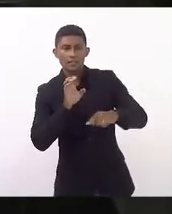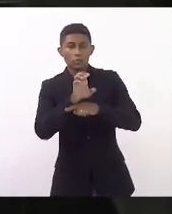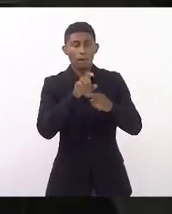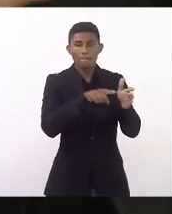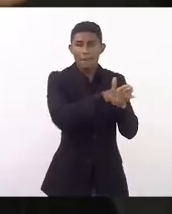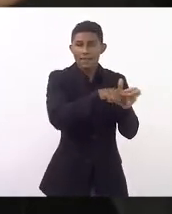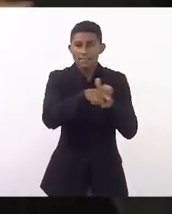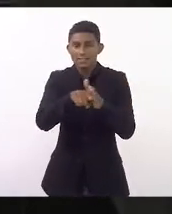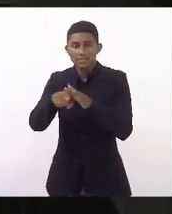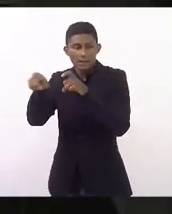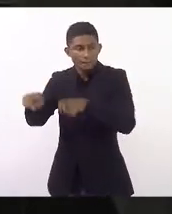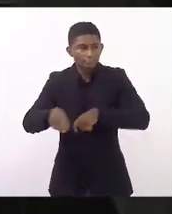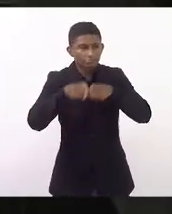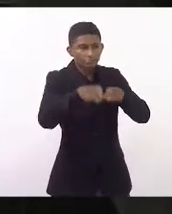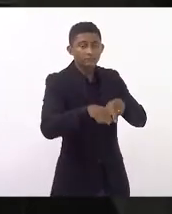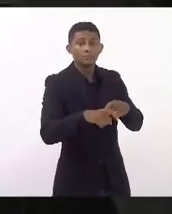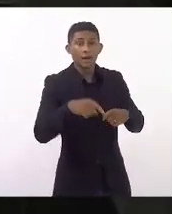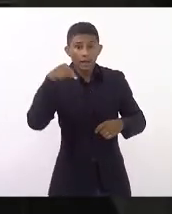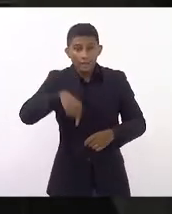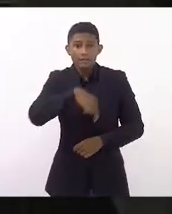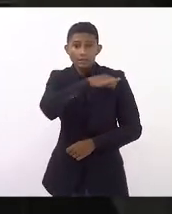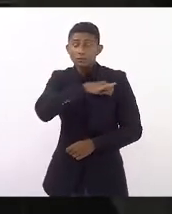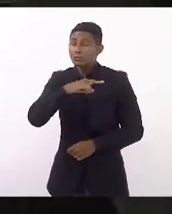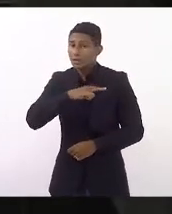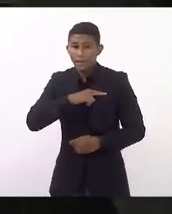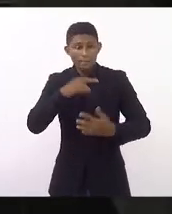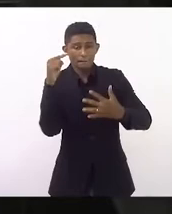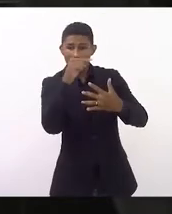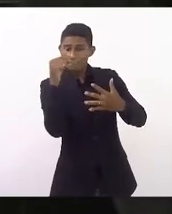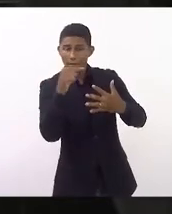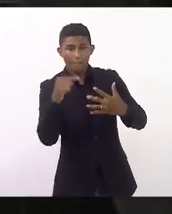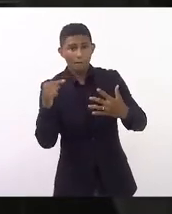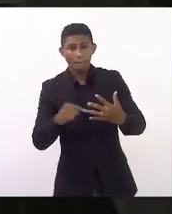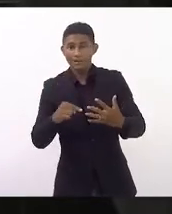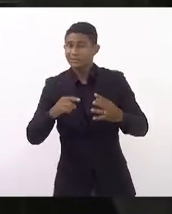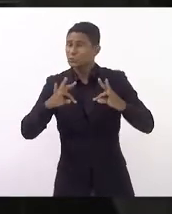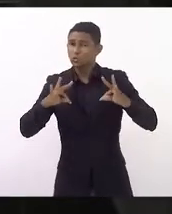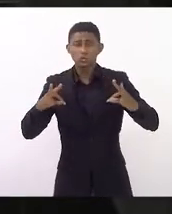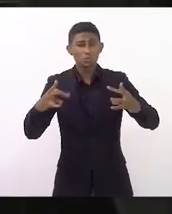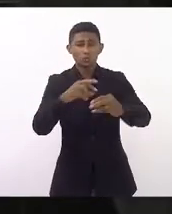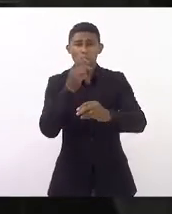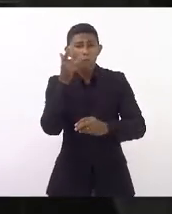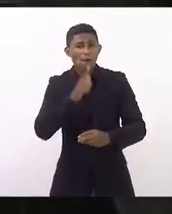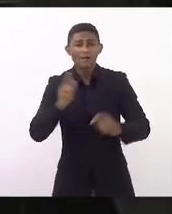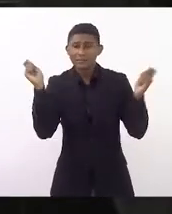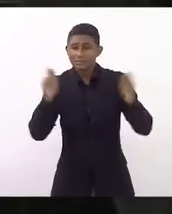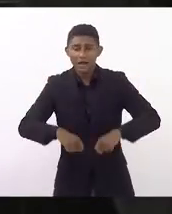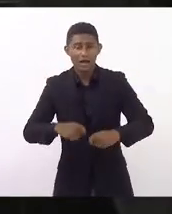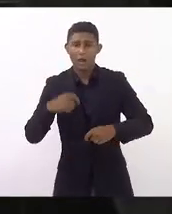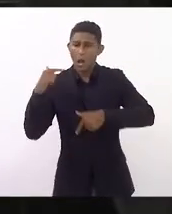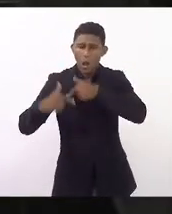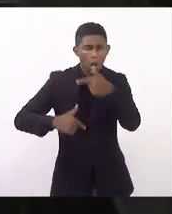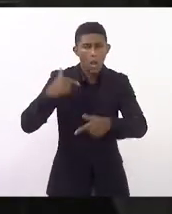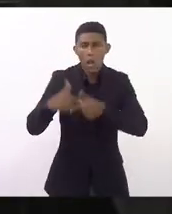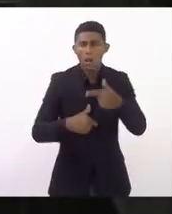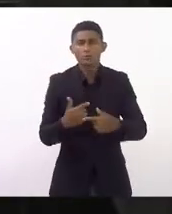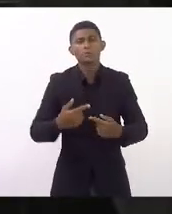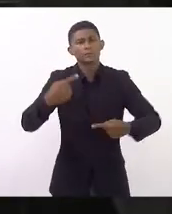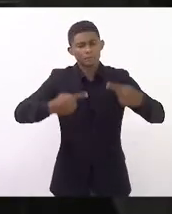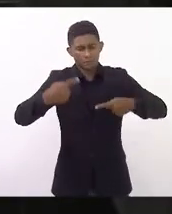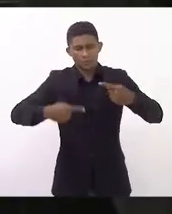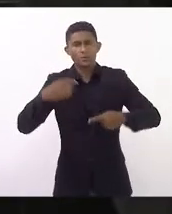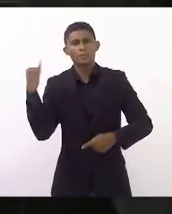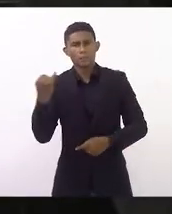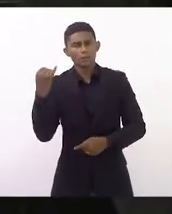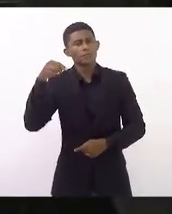agropecuária. Ou seja, nós temos tudo para consolidar essa agenda, e independente das emendas que foram apresentadas, esse é um debate muito importante